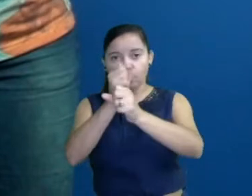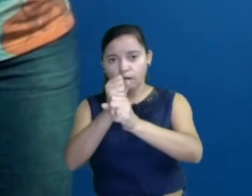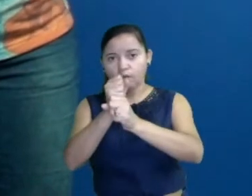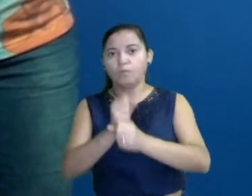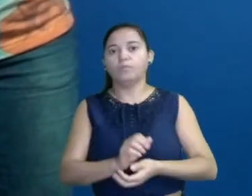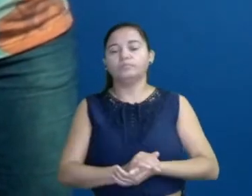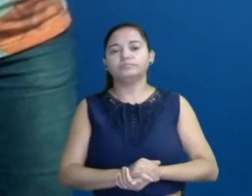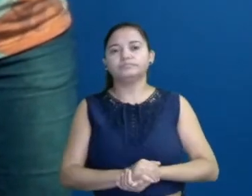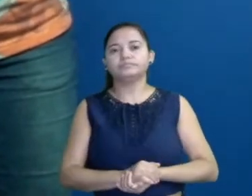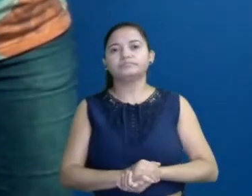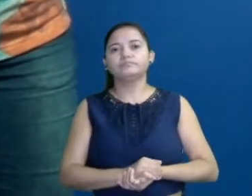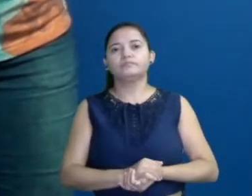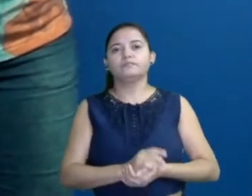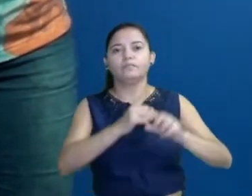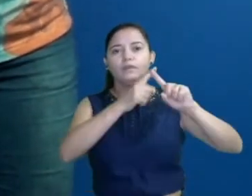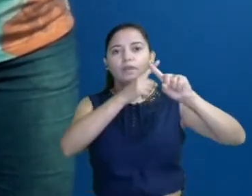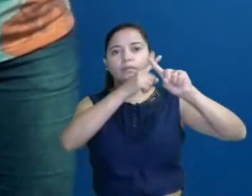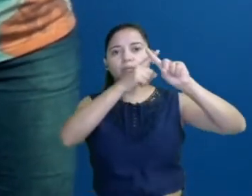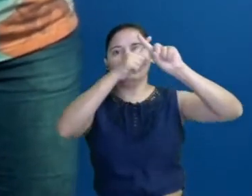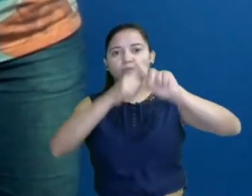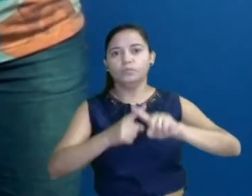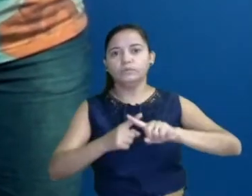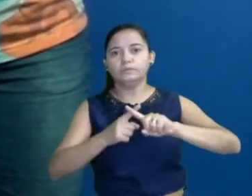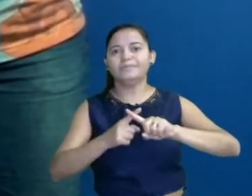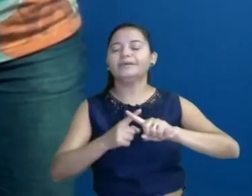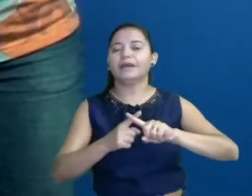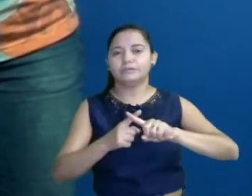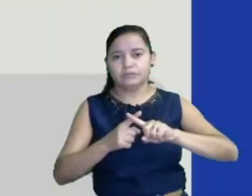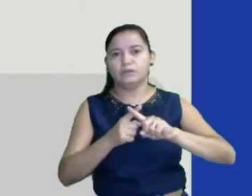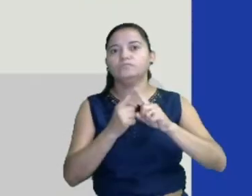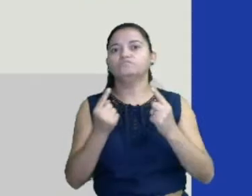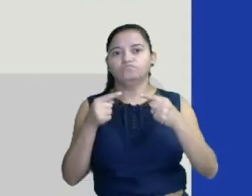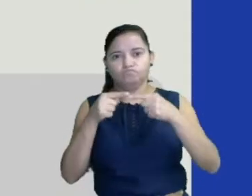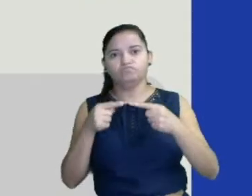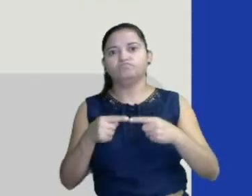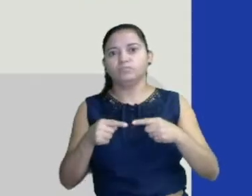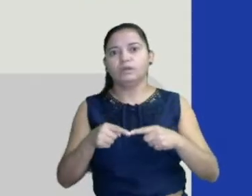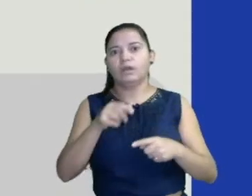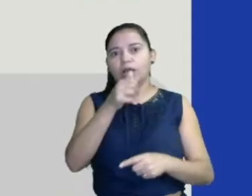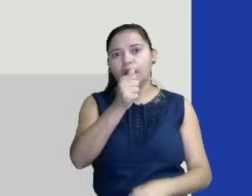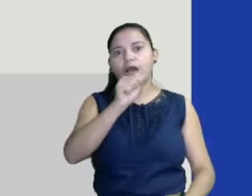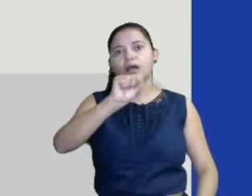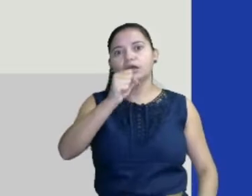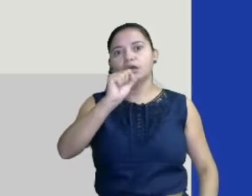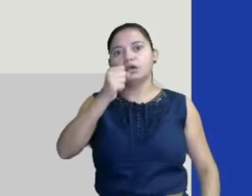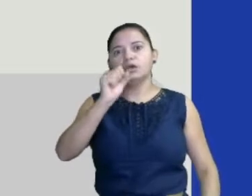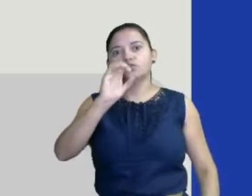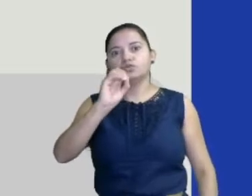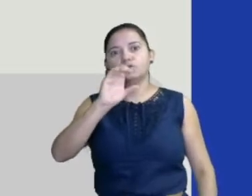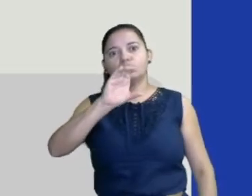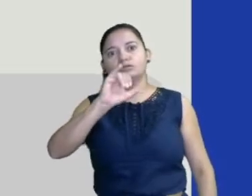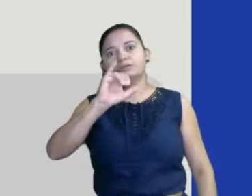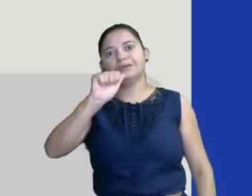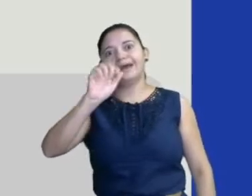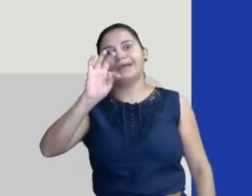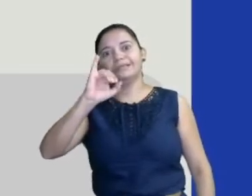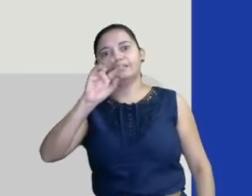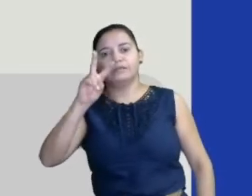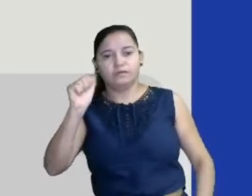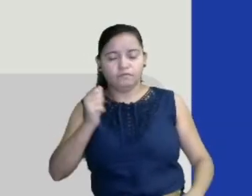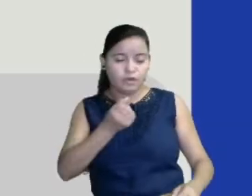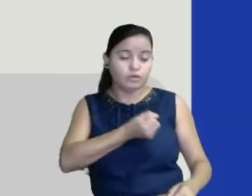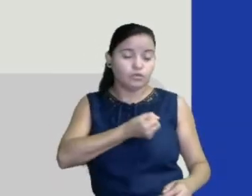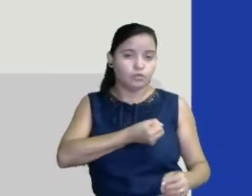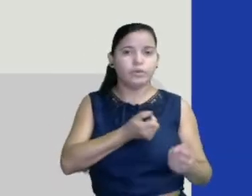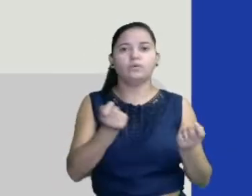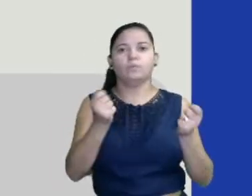Beleza então a multiplicação ela tem uma propriedade associativa quando eu posso associar os fatores de